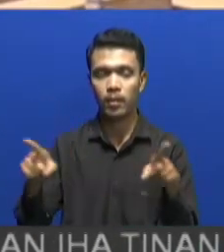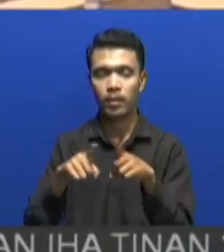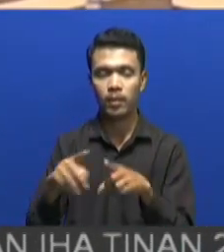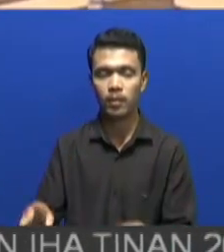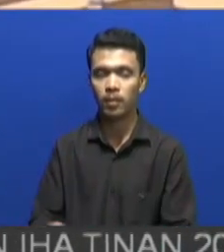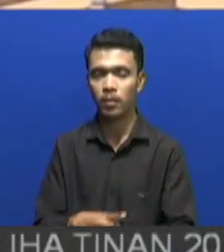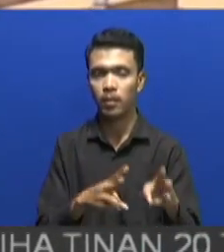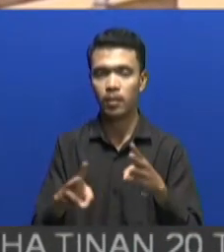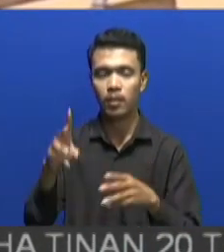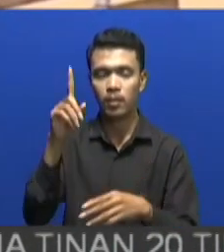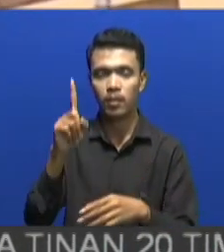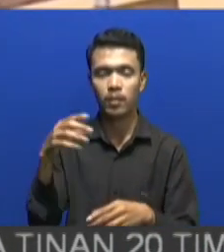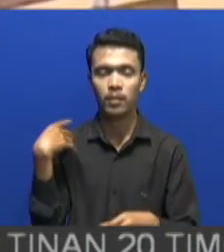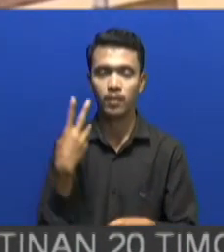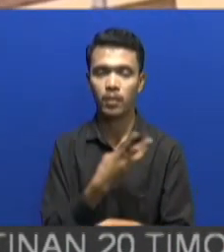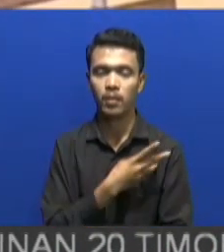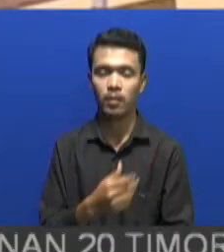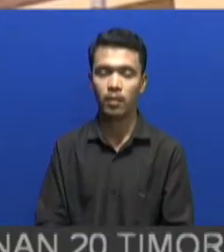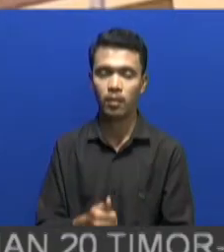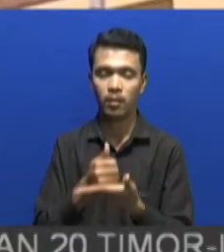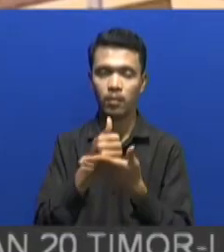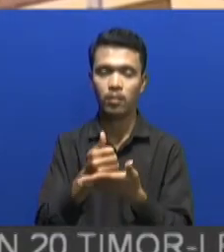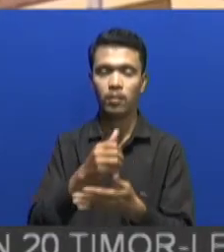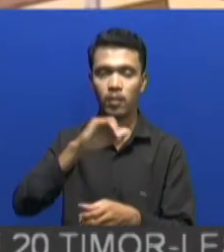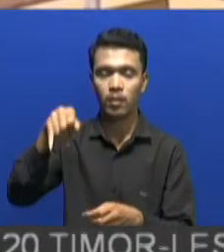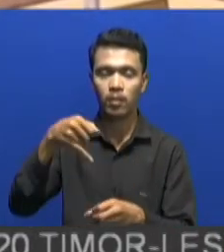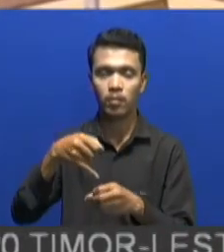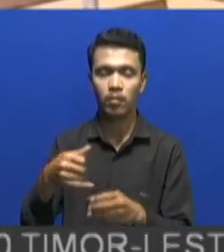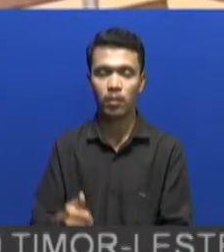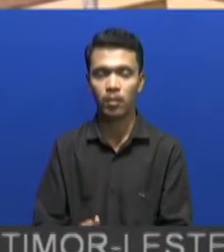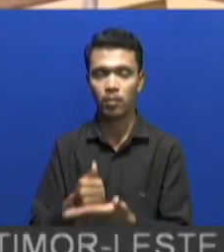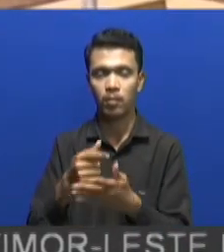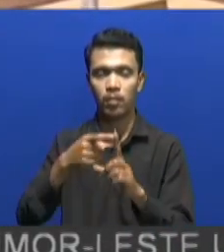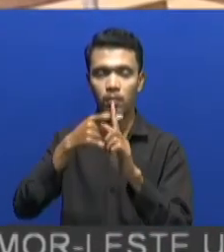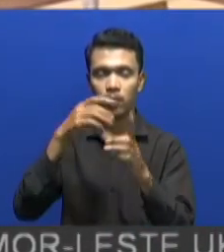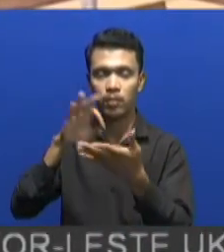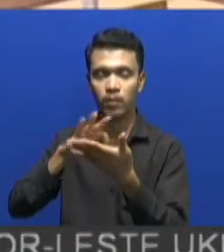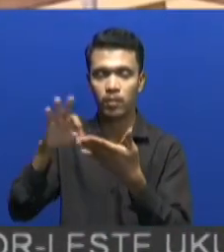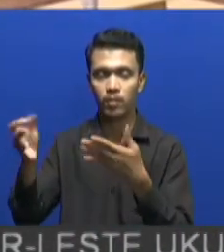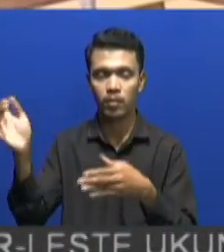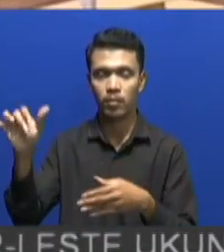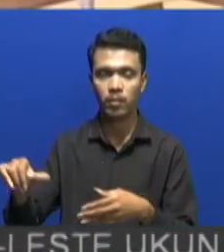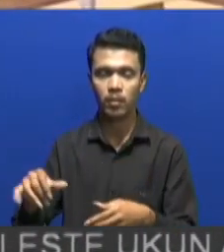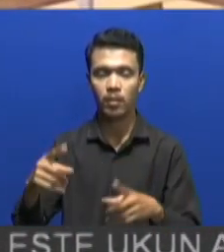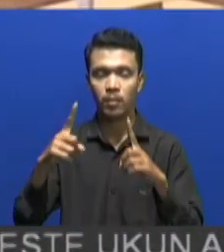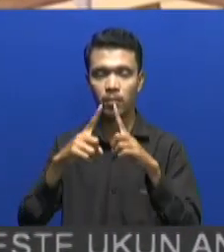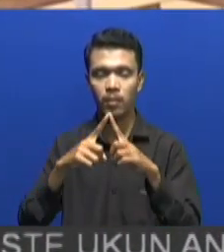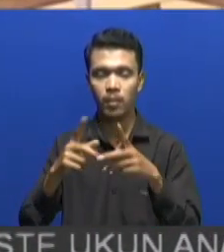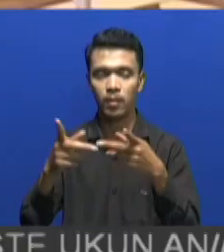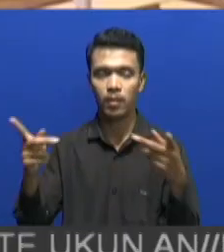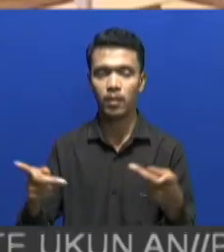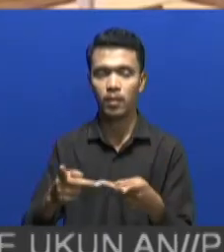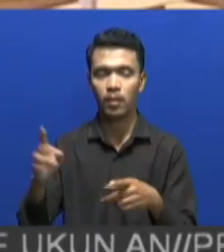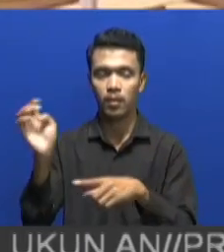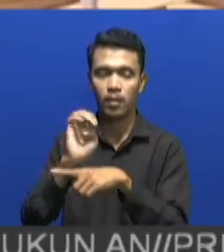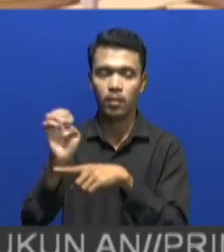setija nebe mita apoyu liu sur rekursu inklui mo sita apoyu sira liu husi forma sound sira hasasi ane konyesimento bayi area